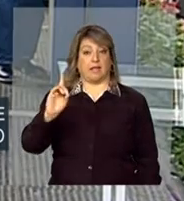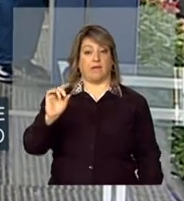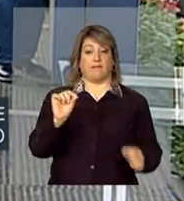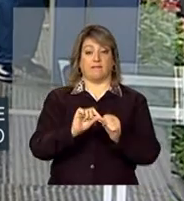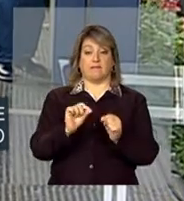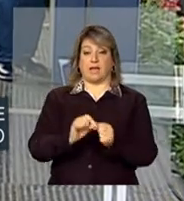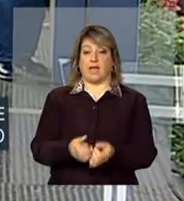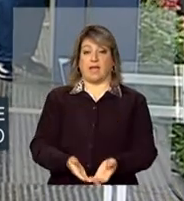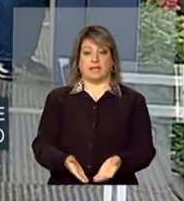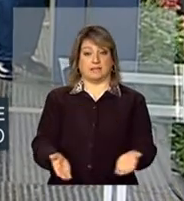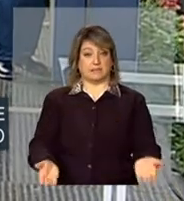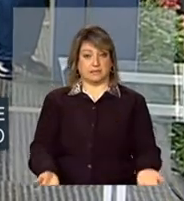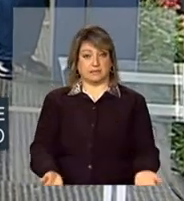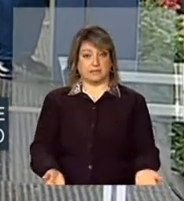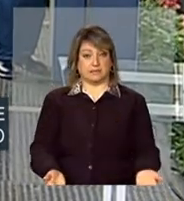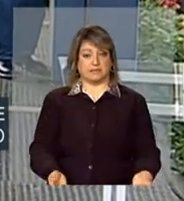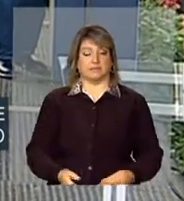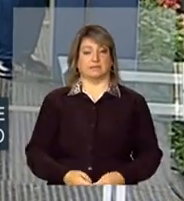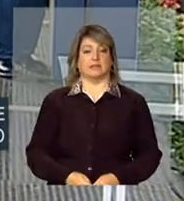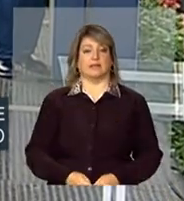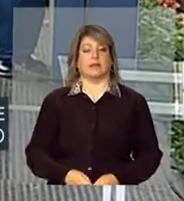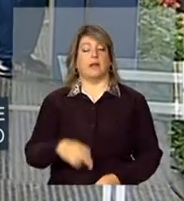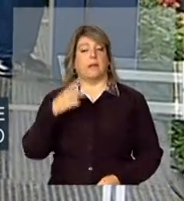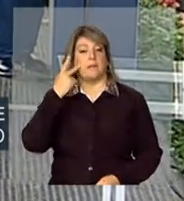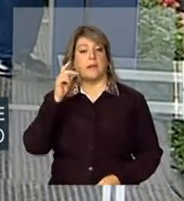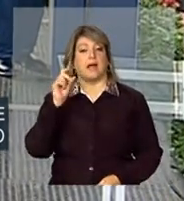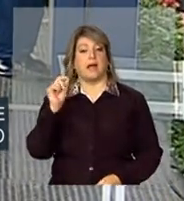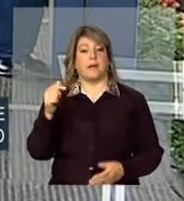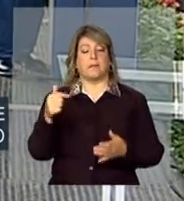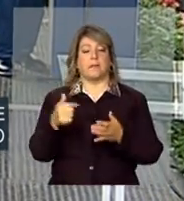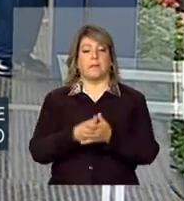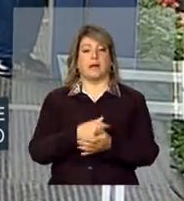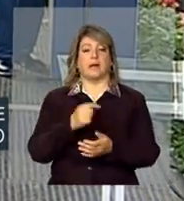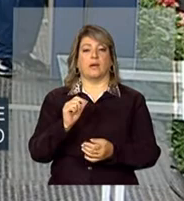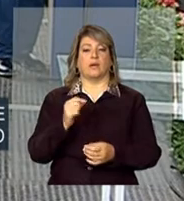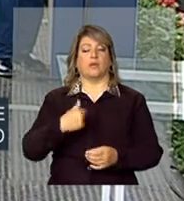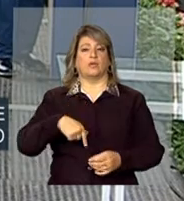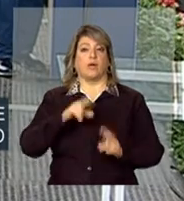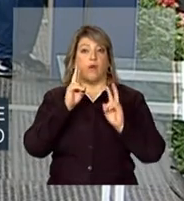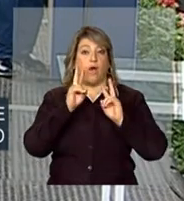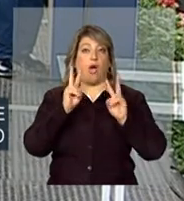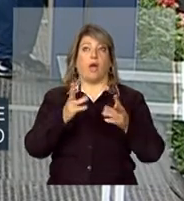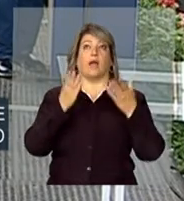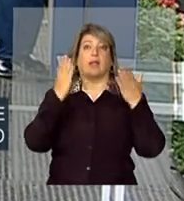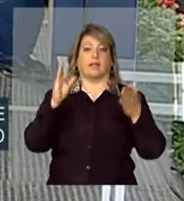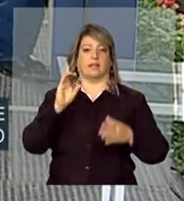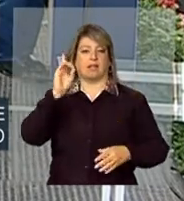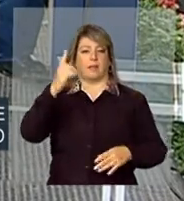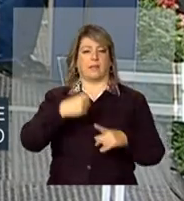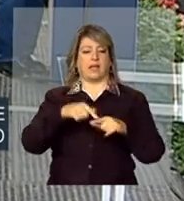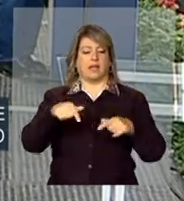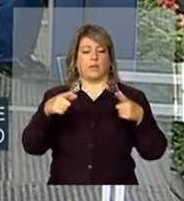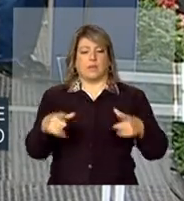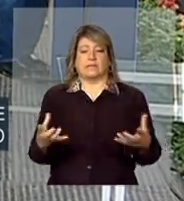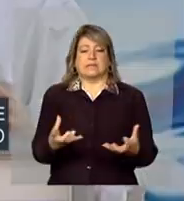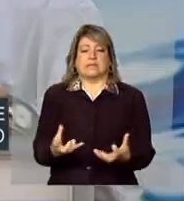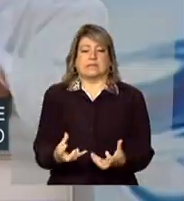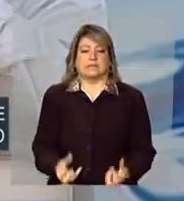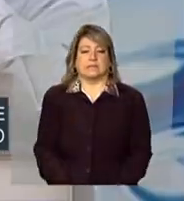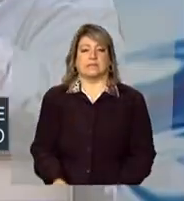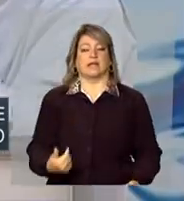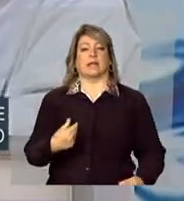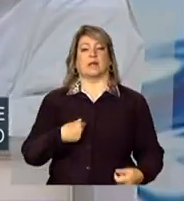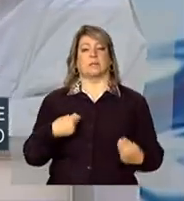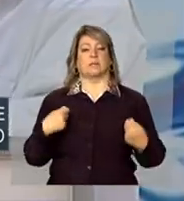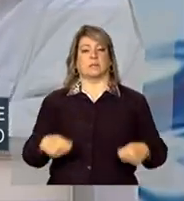assim para perguntar, me enxerguem, porque aqui numa região tão seca, eu